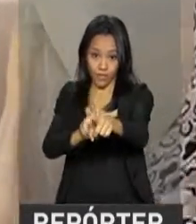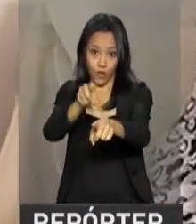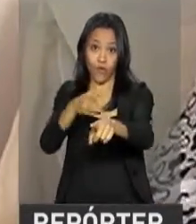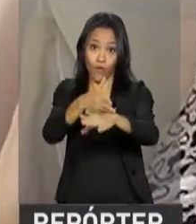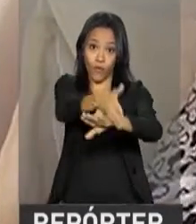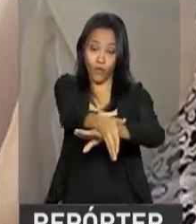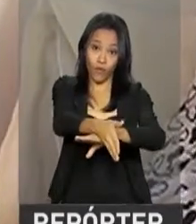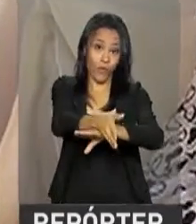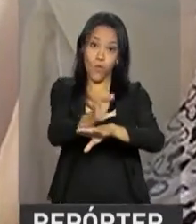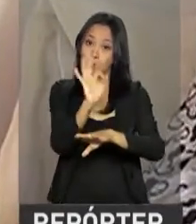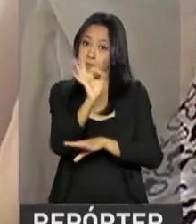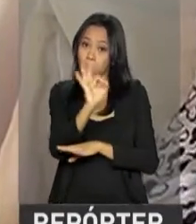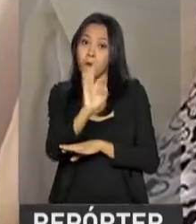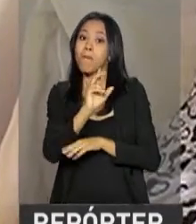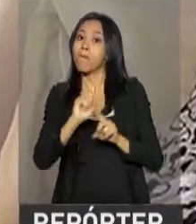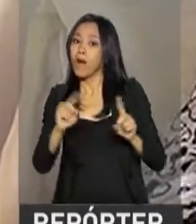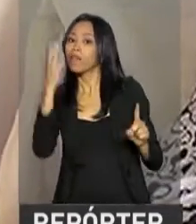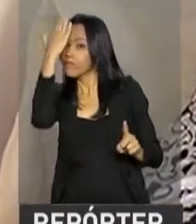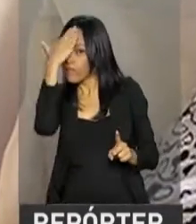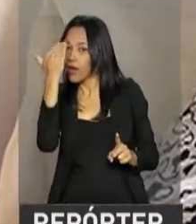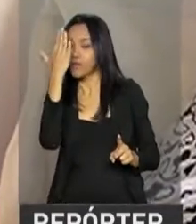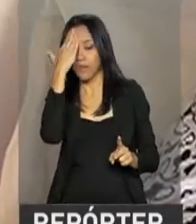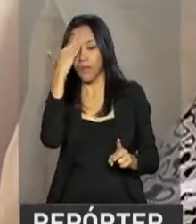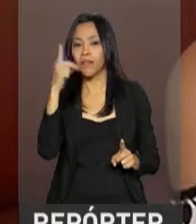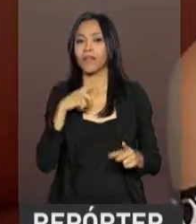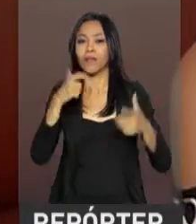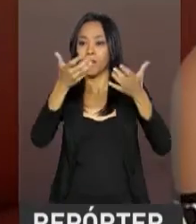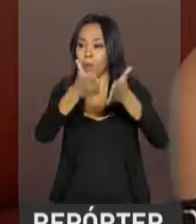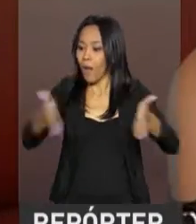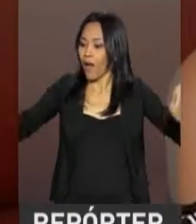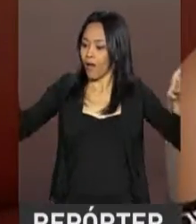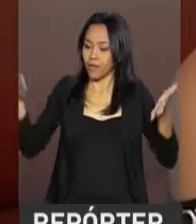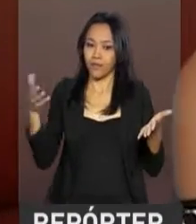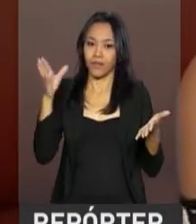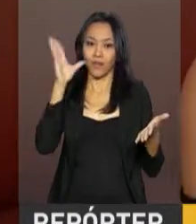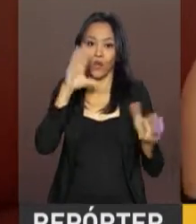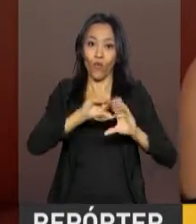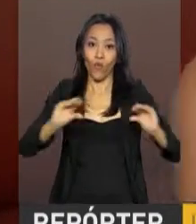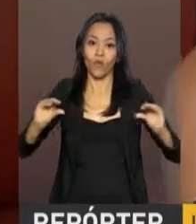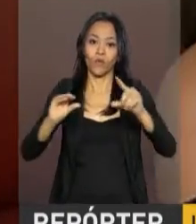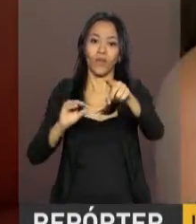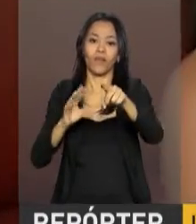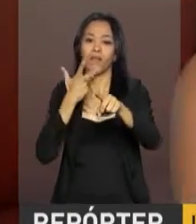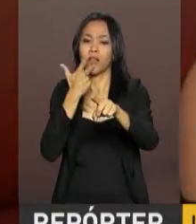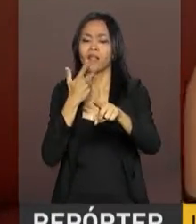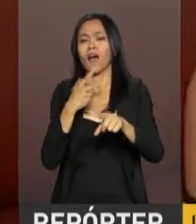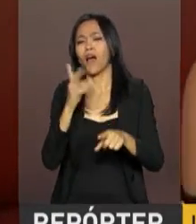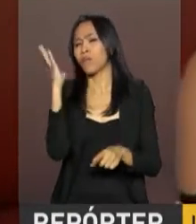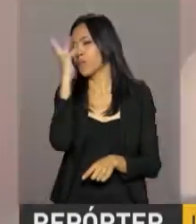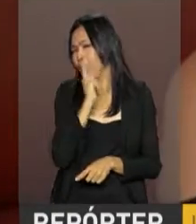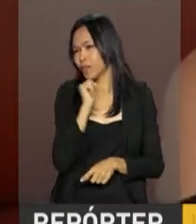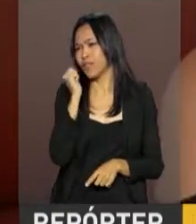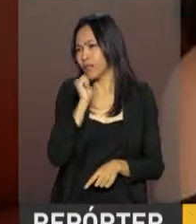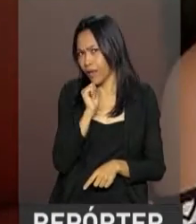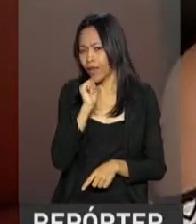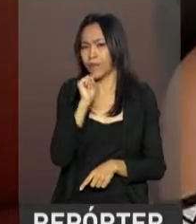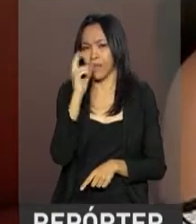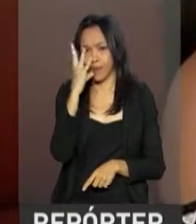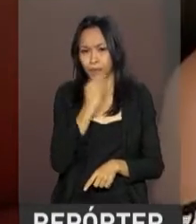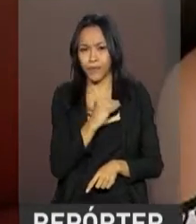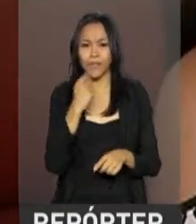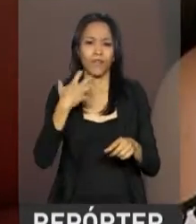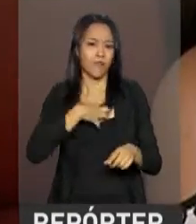mas já sabe que terá mais espaço e conforto o meu tom alto muito consolo uma